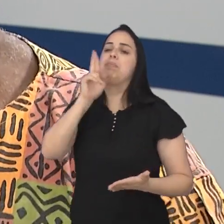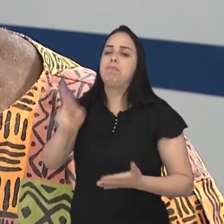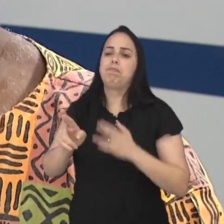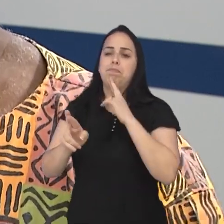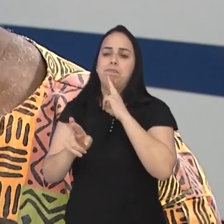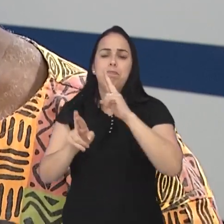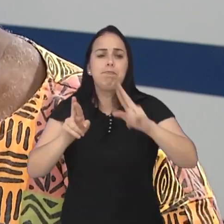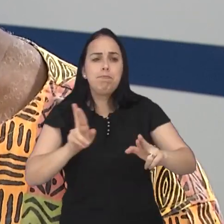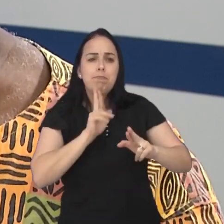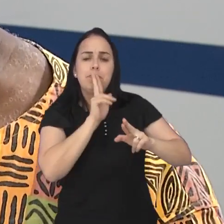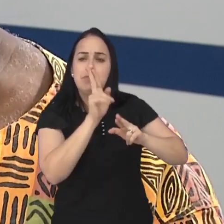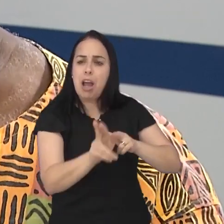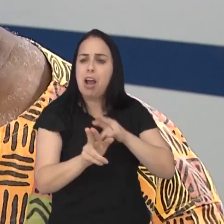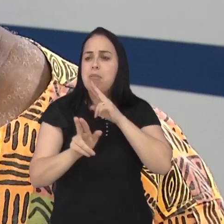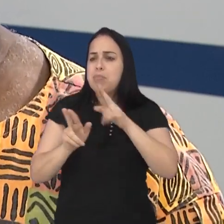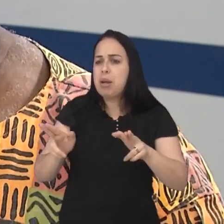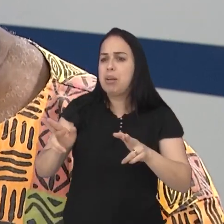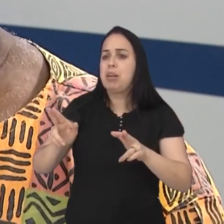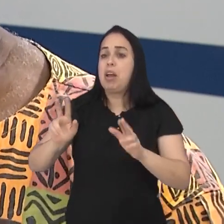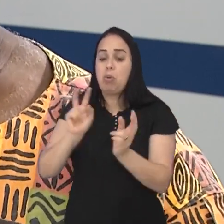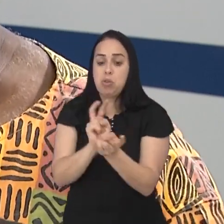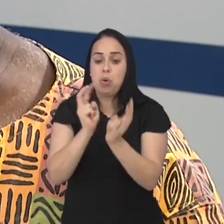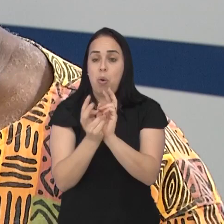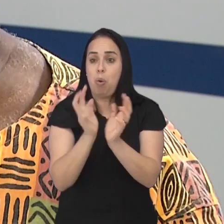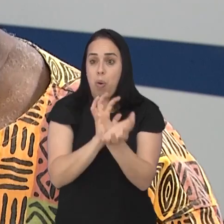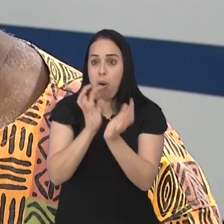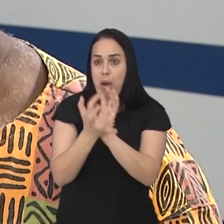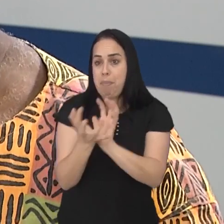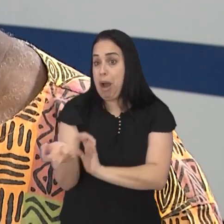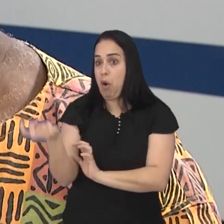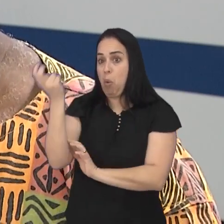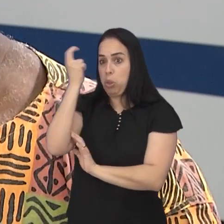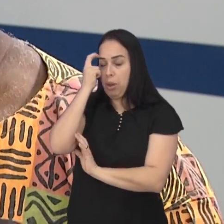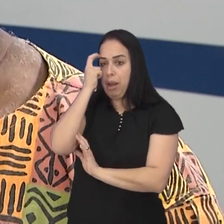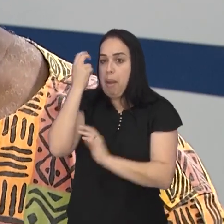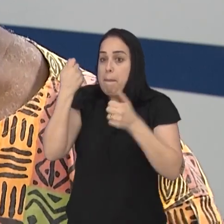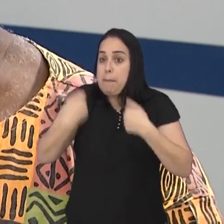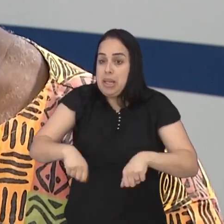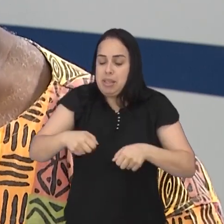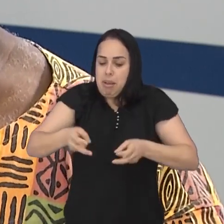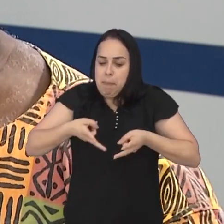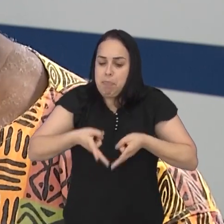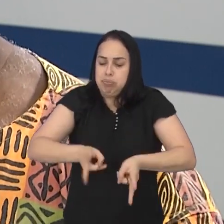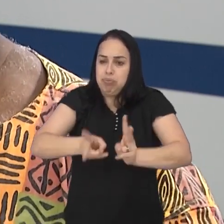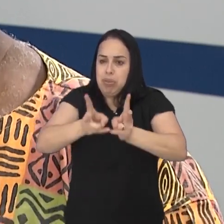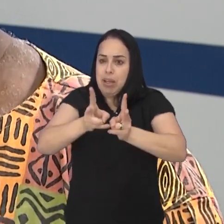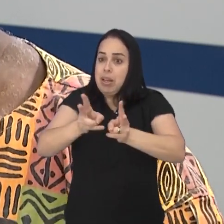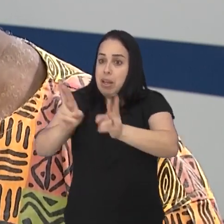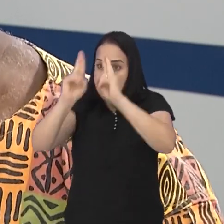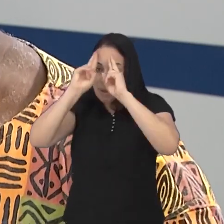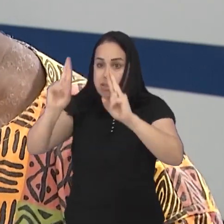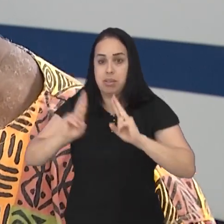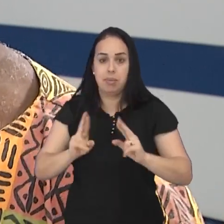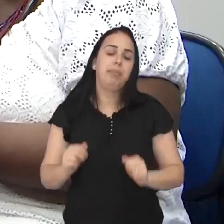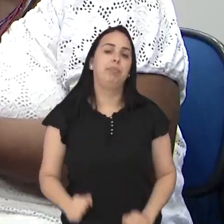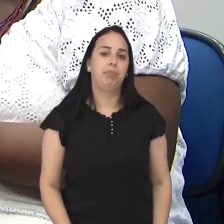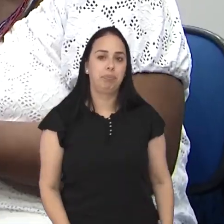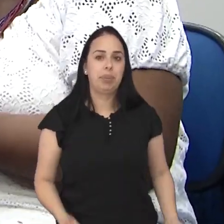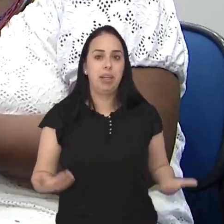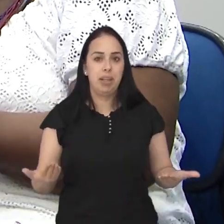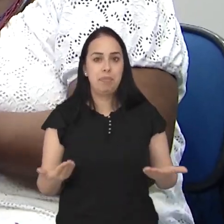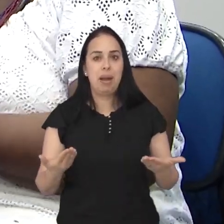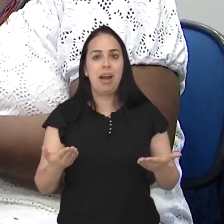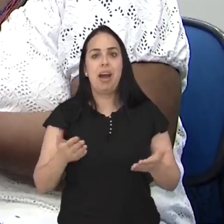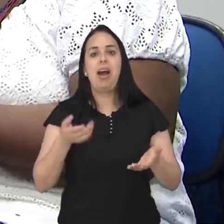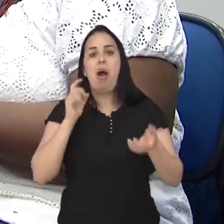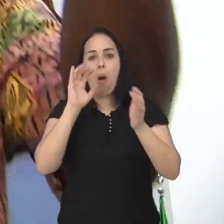gente está passando essa mensagem para as pessoas que o jongo é uma cultura, tem que ser preservada e respeitada. E claro,